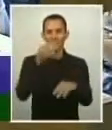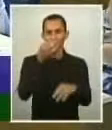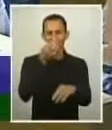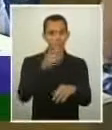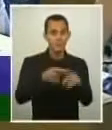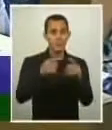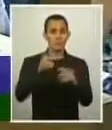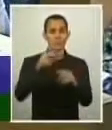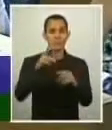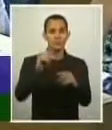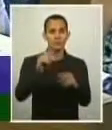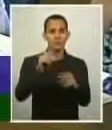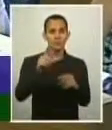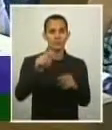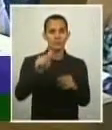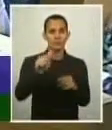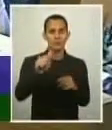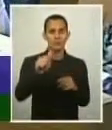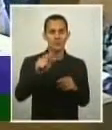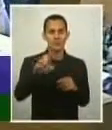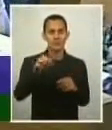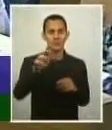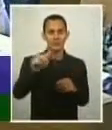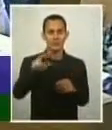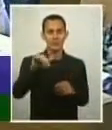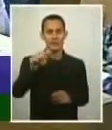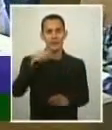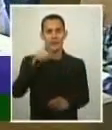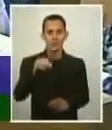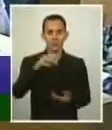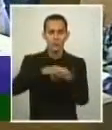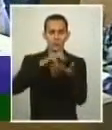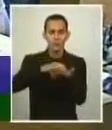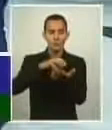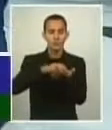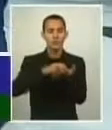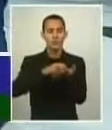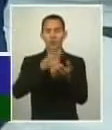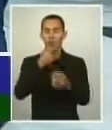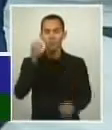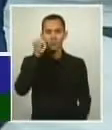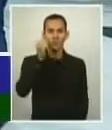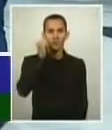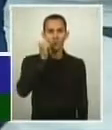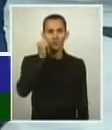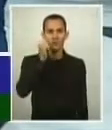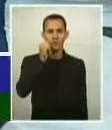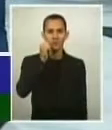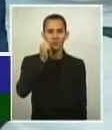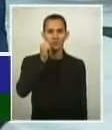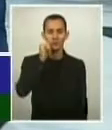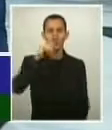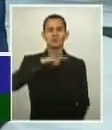o proletariado Quem é esse proletariado é um conjunto de homens e mulheres